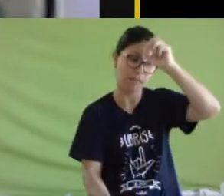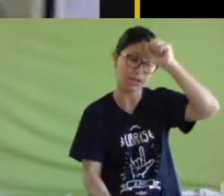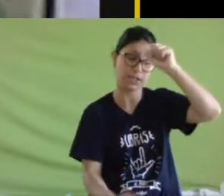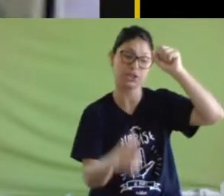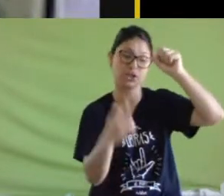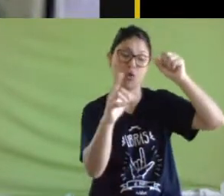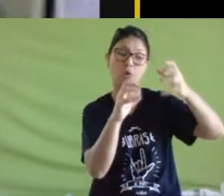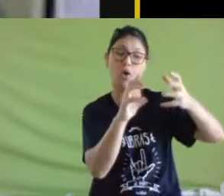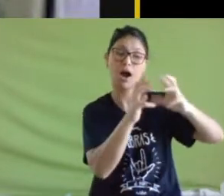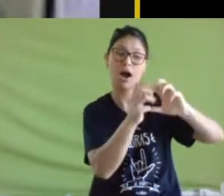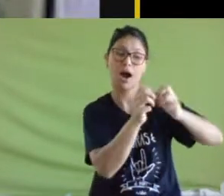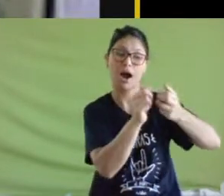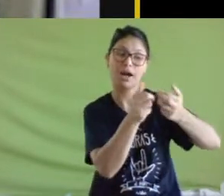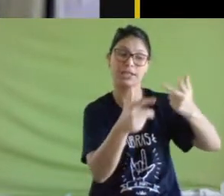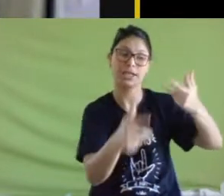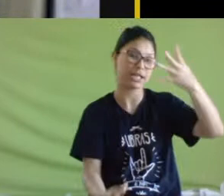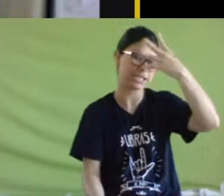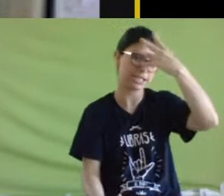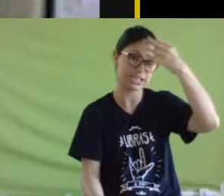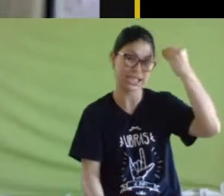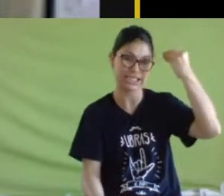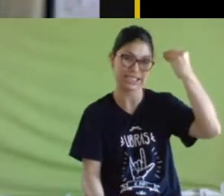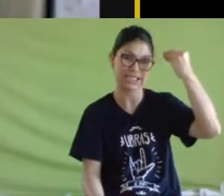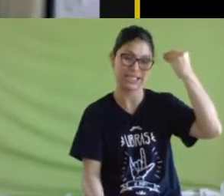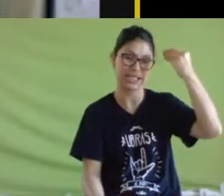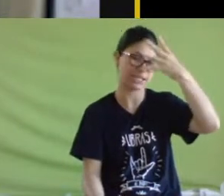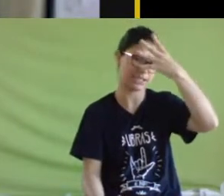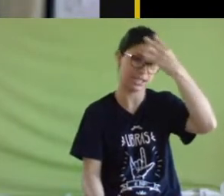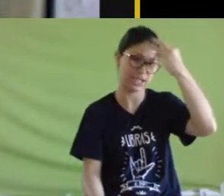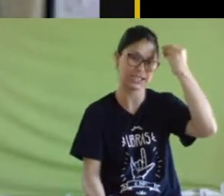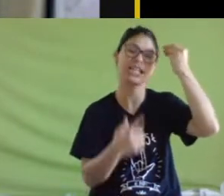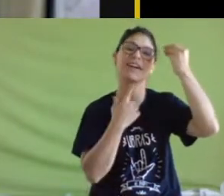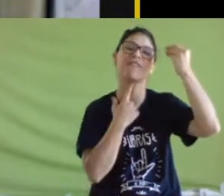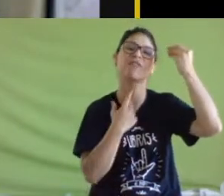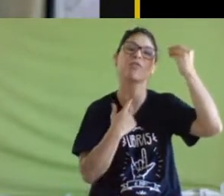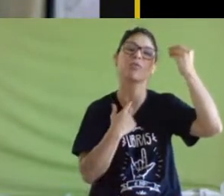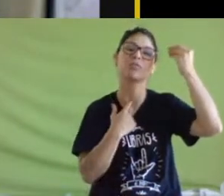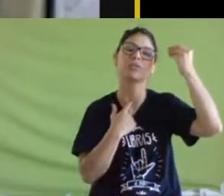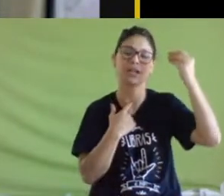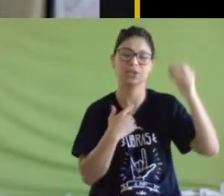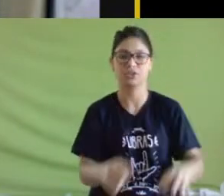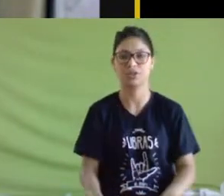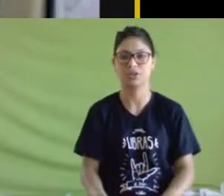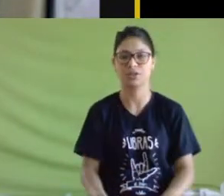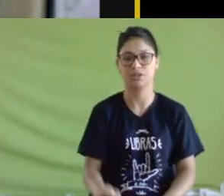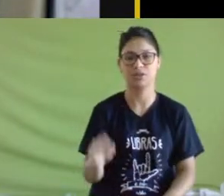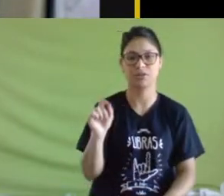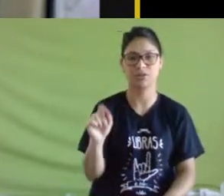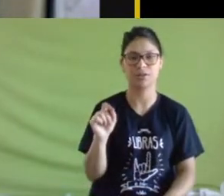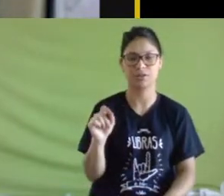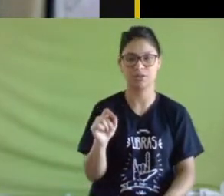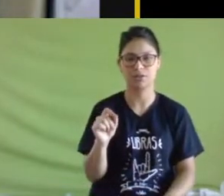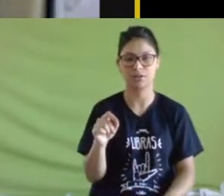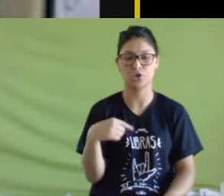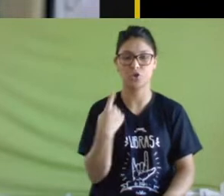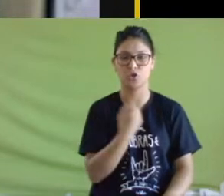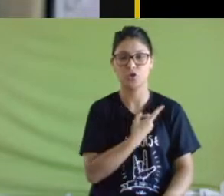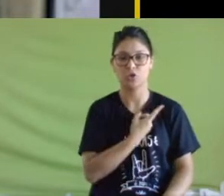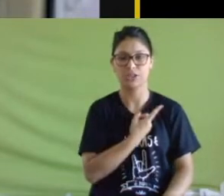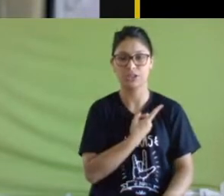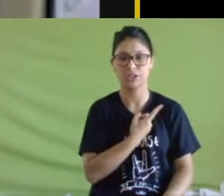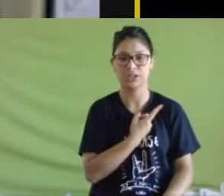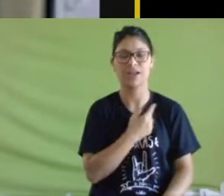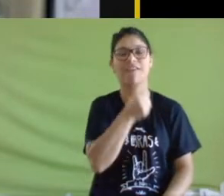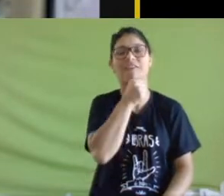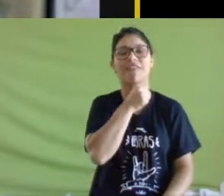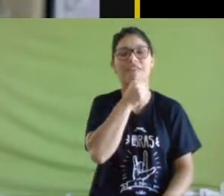a arte de esquecer a vontade. Porque a ideia do Temístocles é que quando a gente está